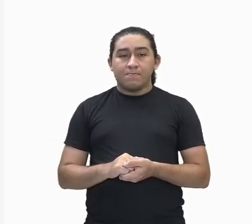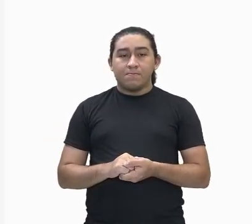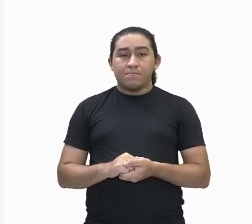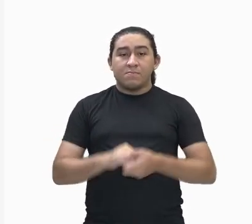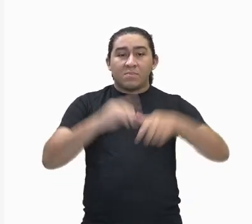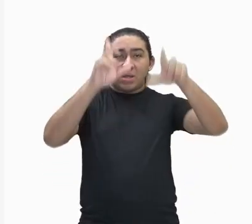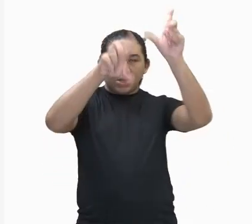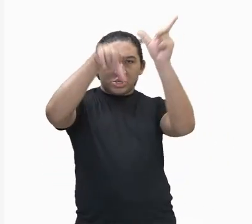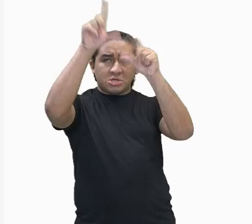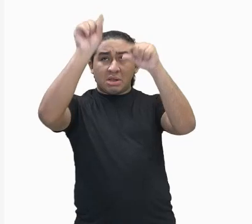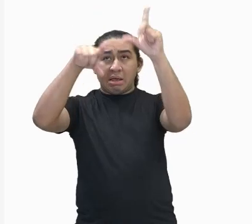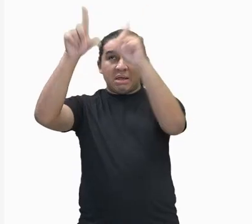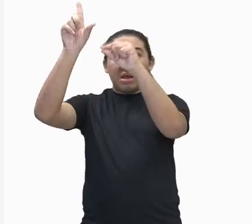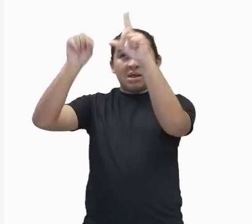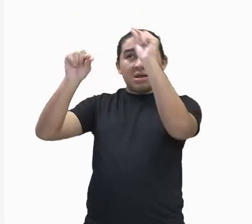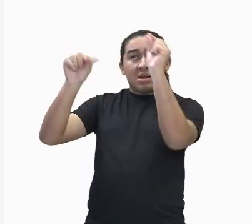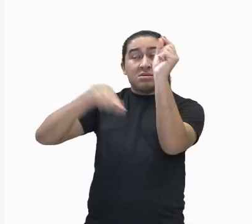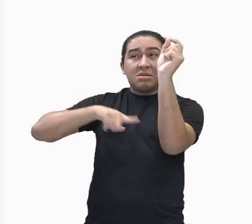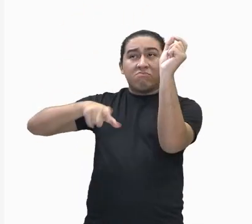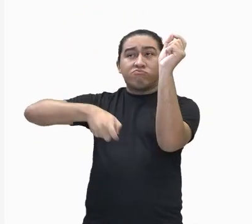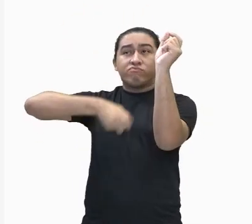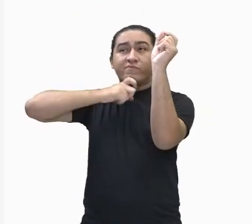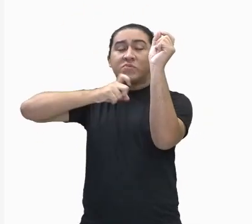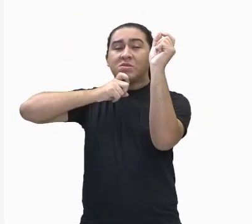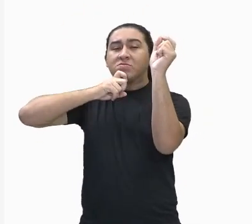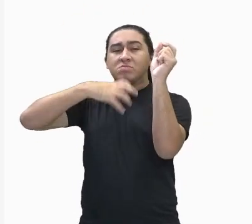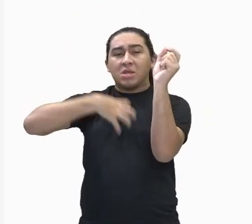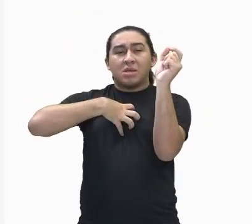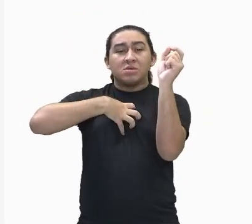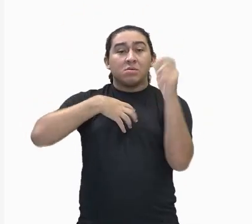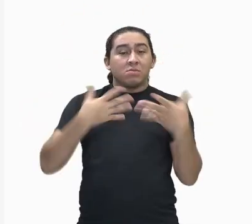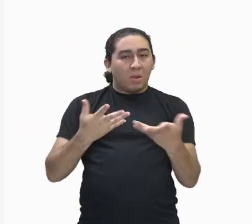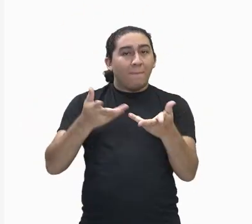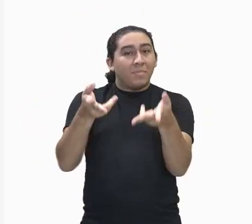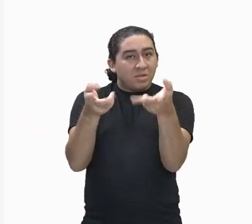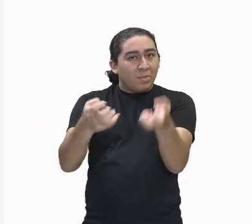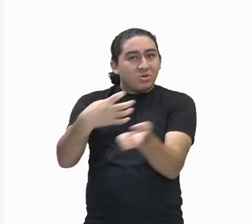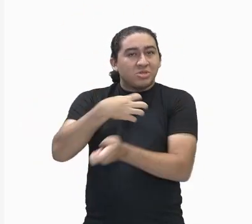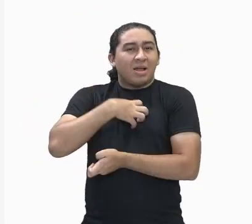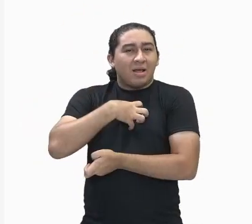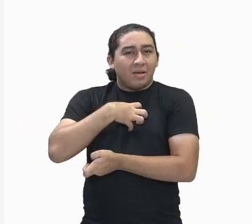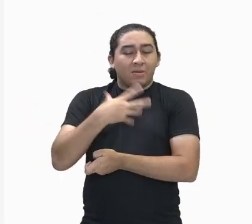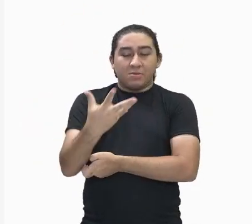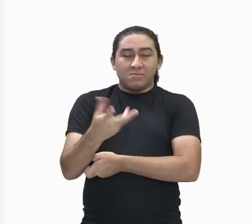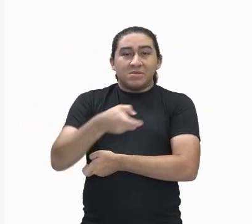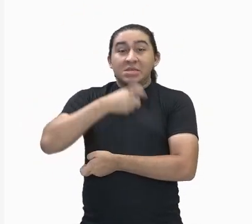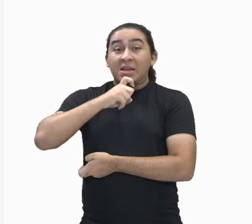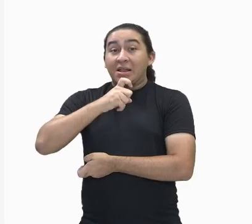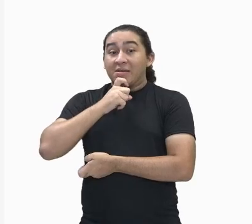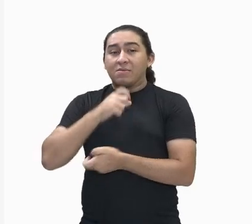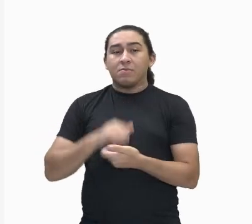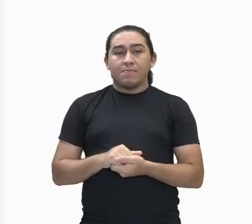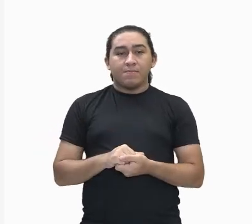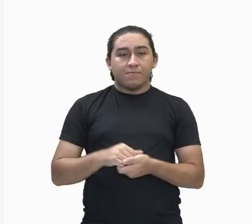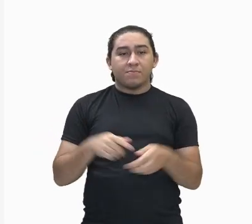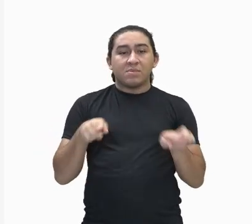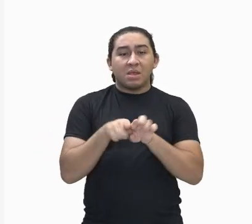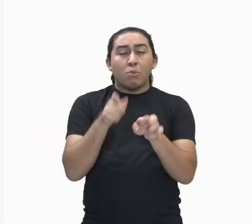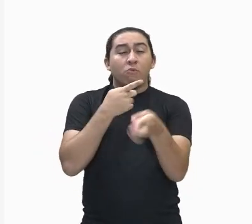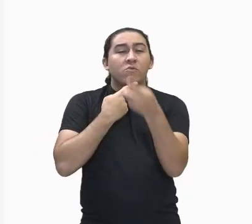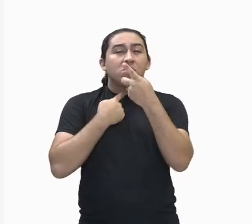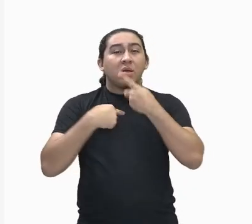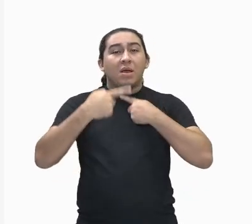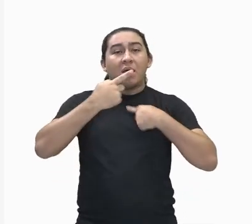as estrelas de cristais gelados, olhos gelados aí, órgão do sentido, as ânsias e